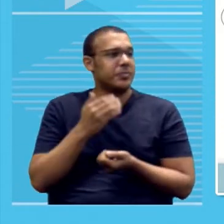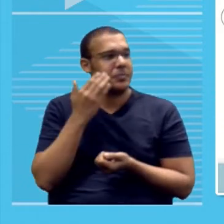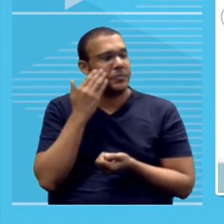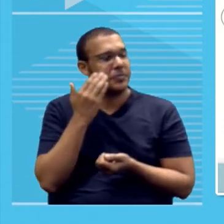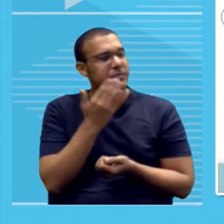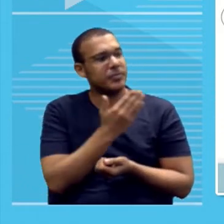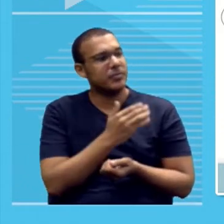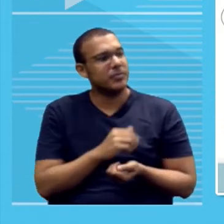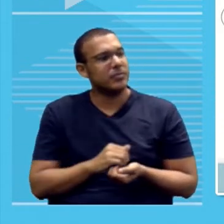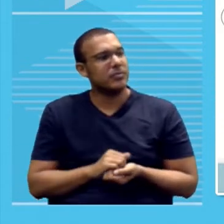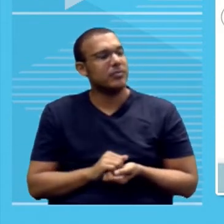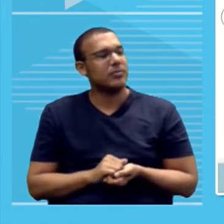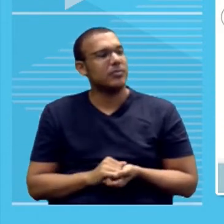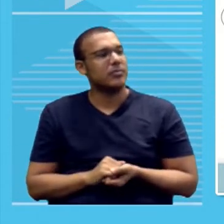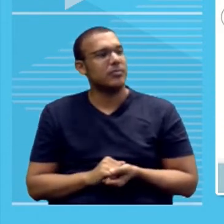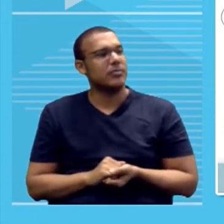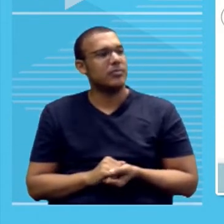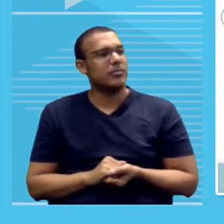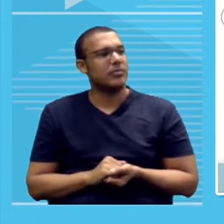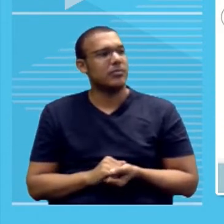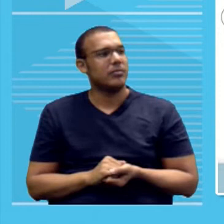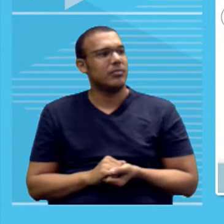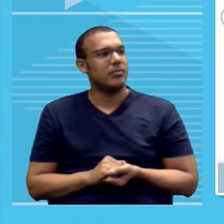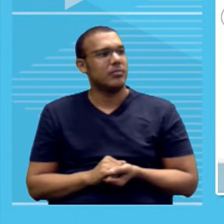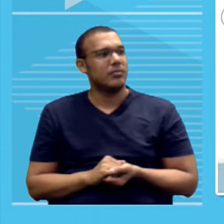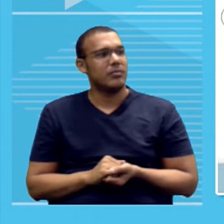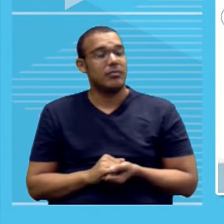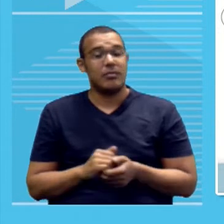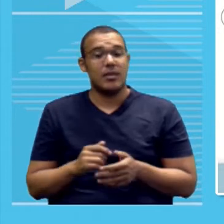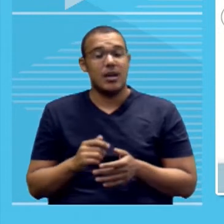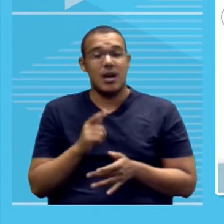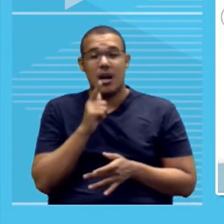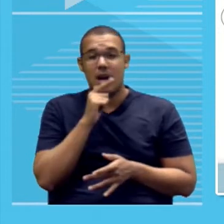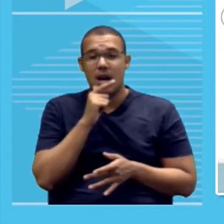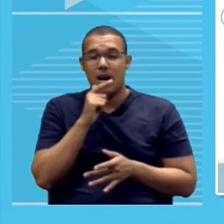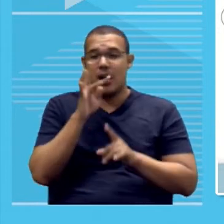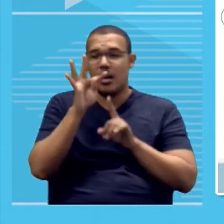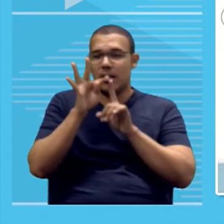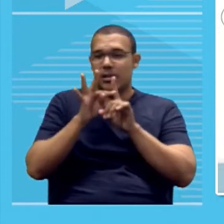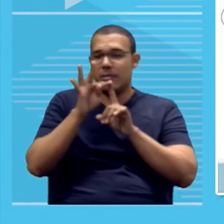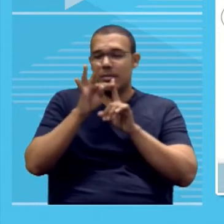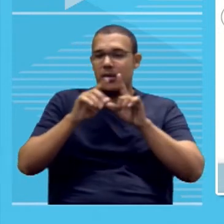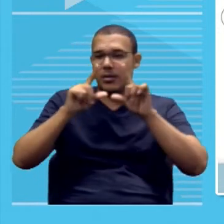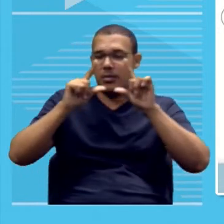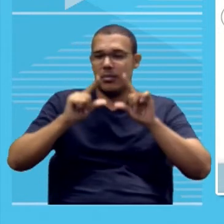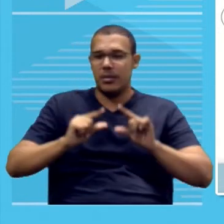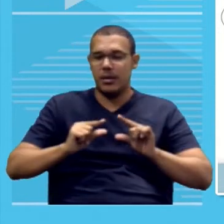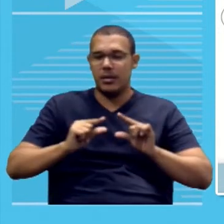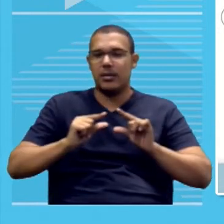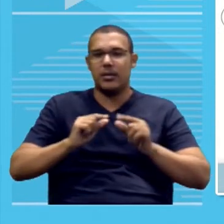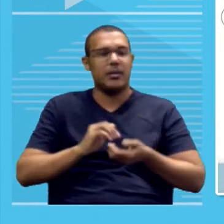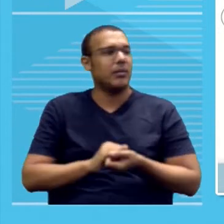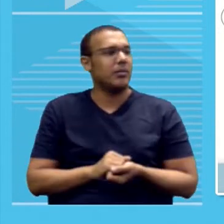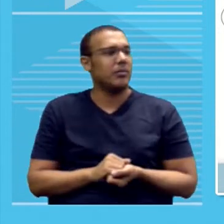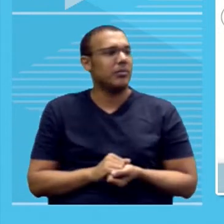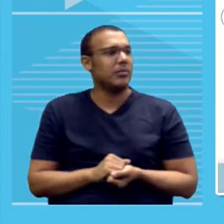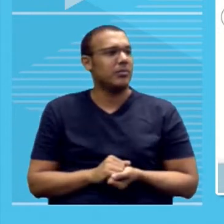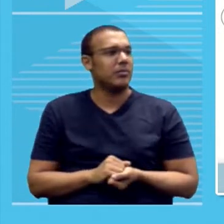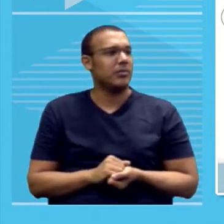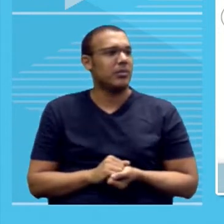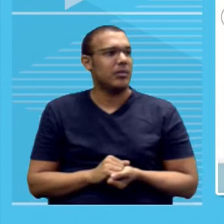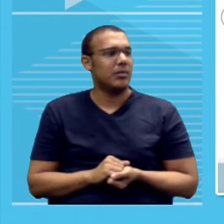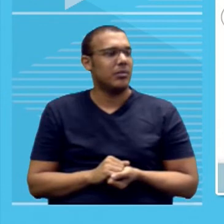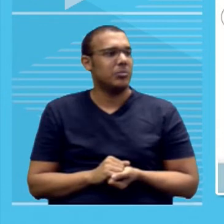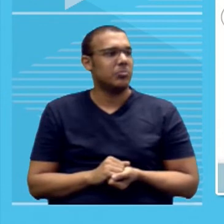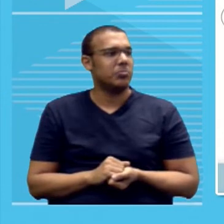espaço vazio. Só que a água chega em uma temperatura baixa, certo? A água vai chegando ali em uma